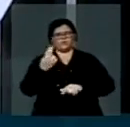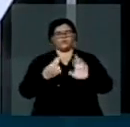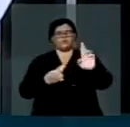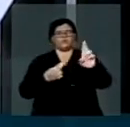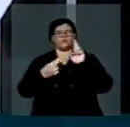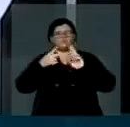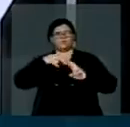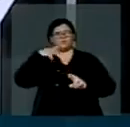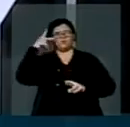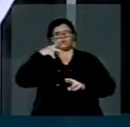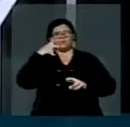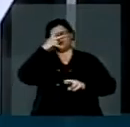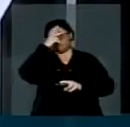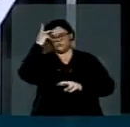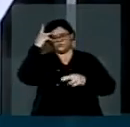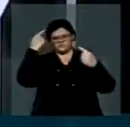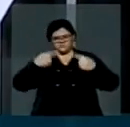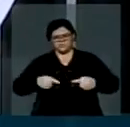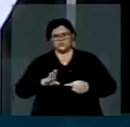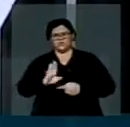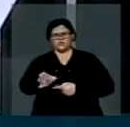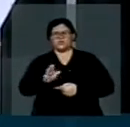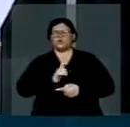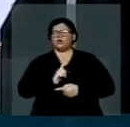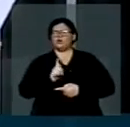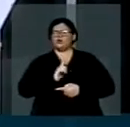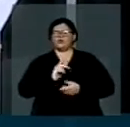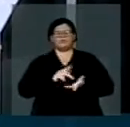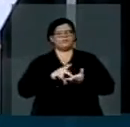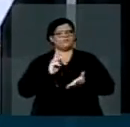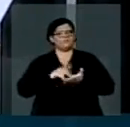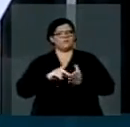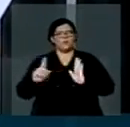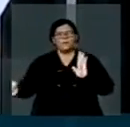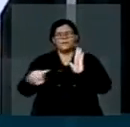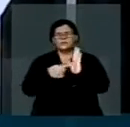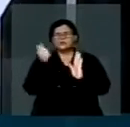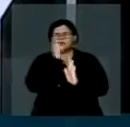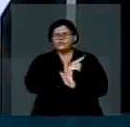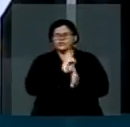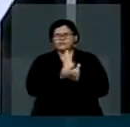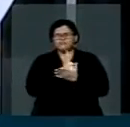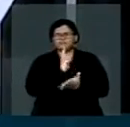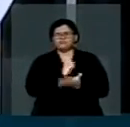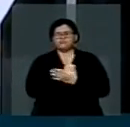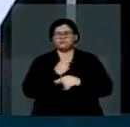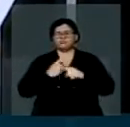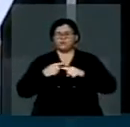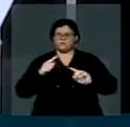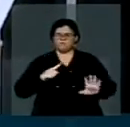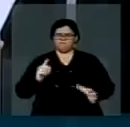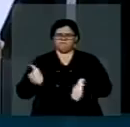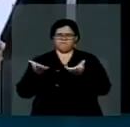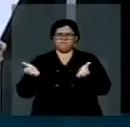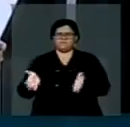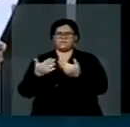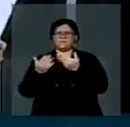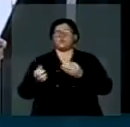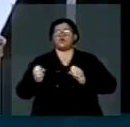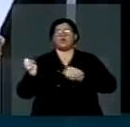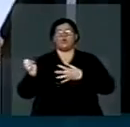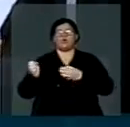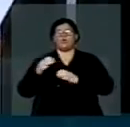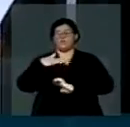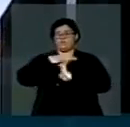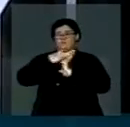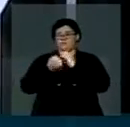cumprido brilhantemente essa missão, ao realizar ações proativas de fortalecimento e estímulo à criação de novas